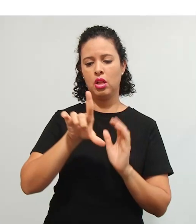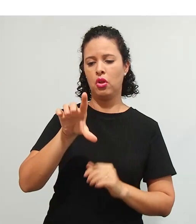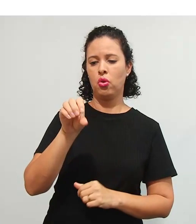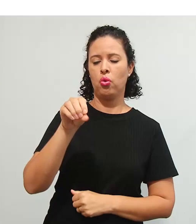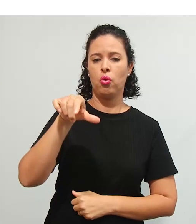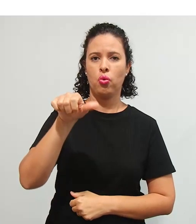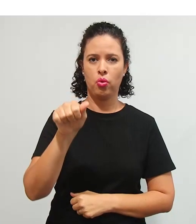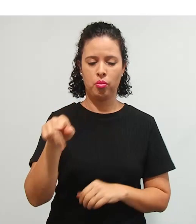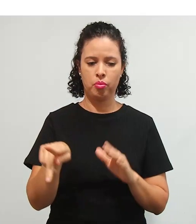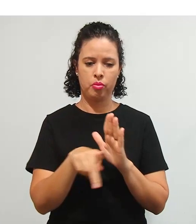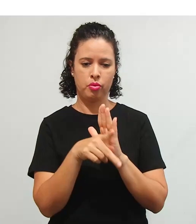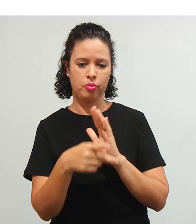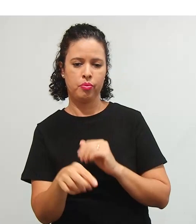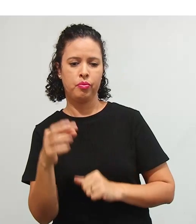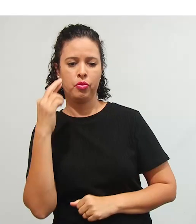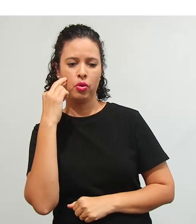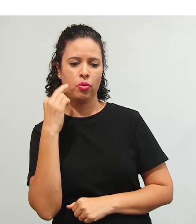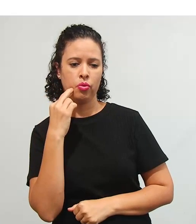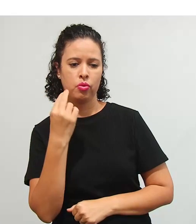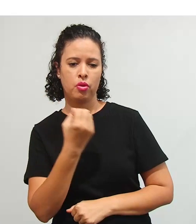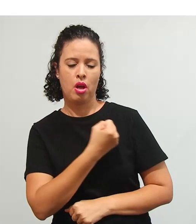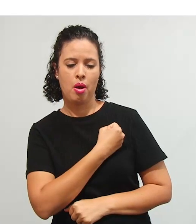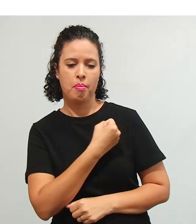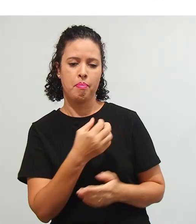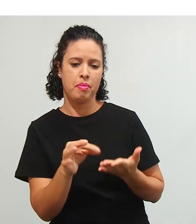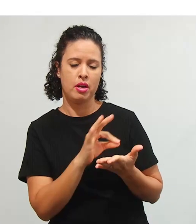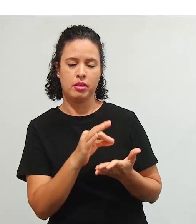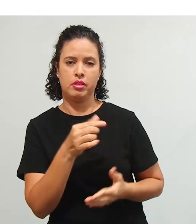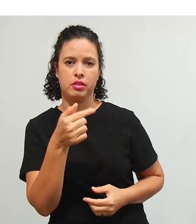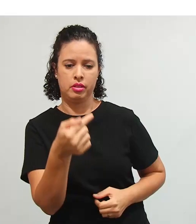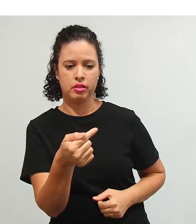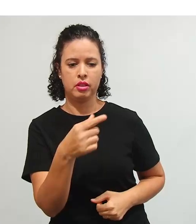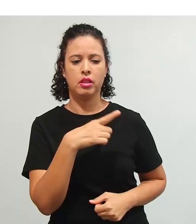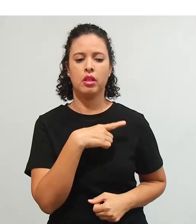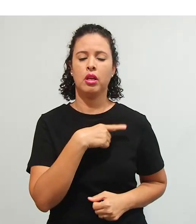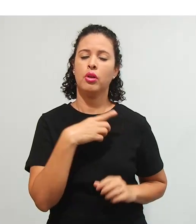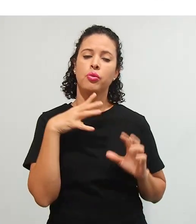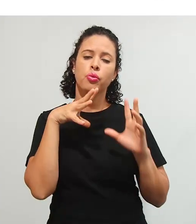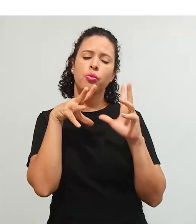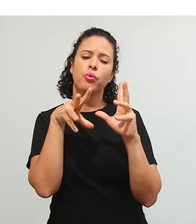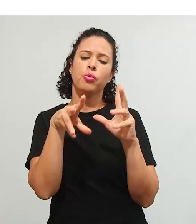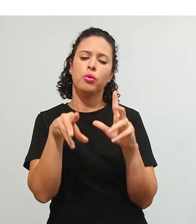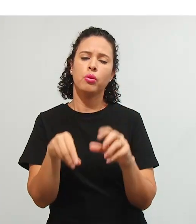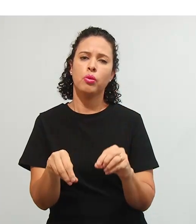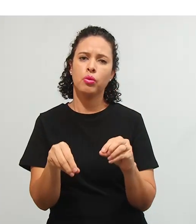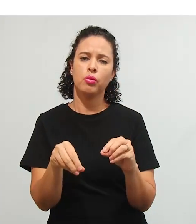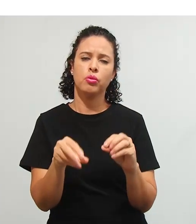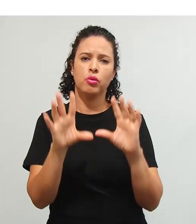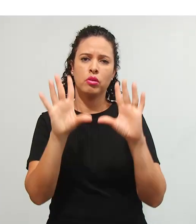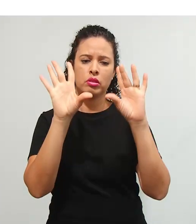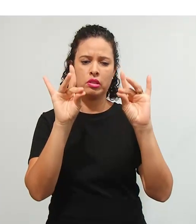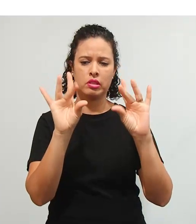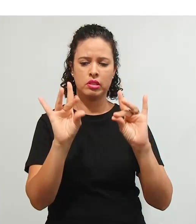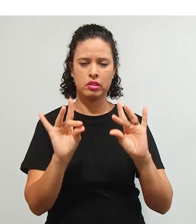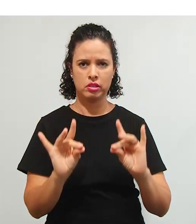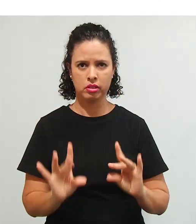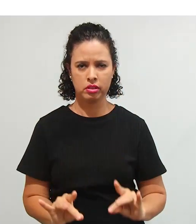2023. E a partir da página 7, tem todo o